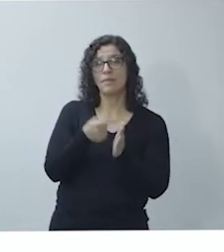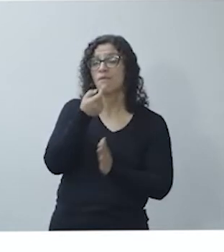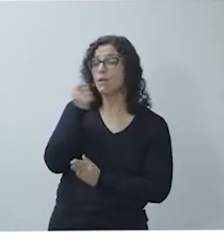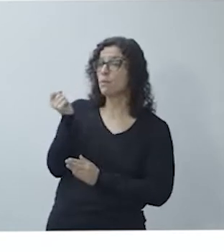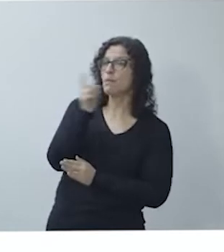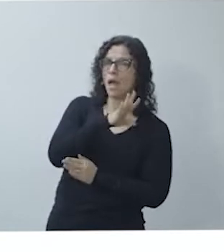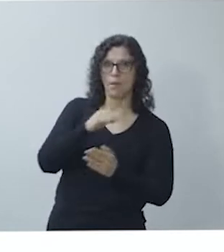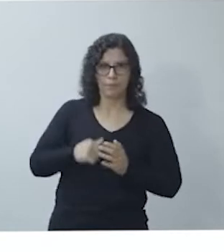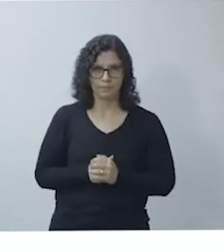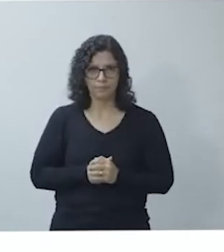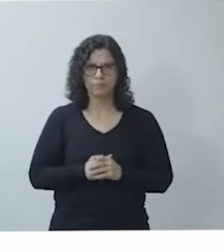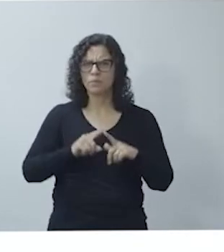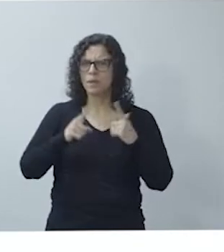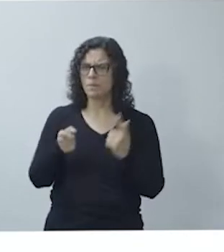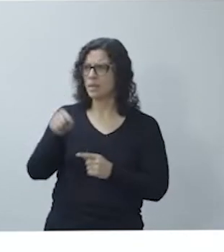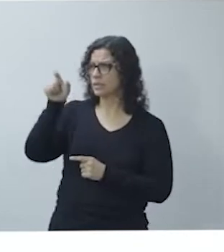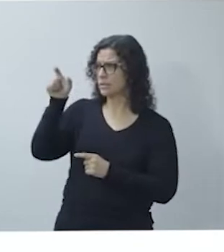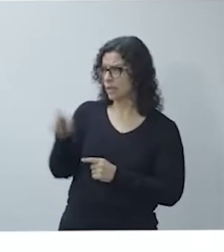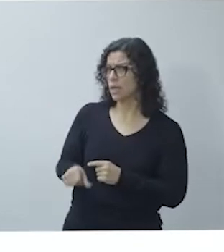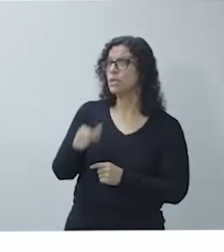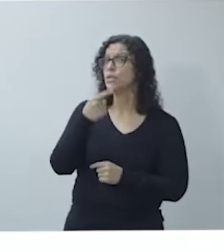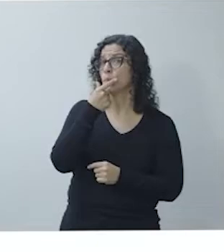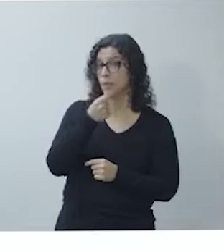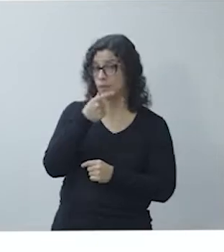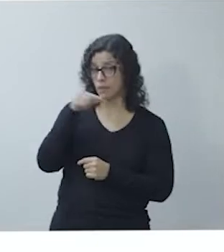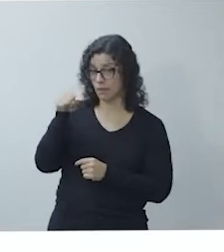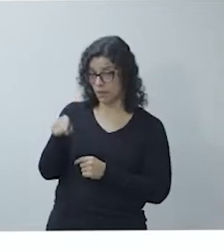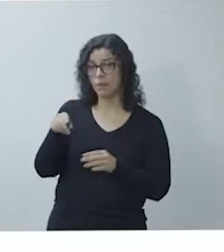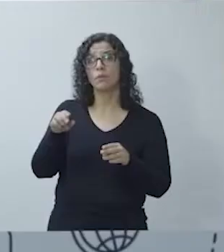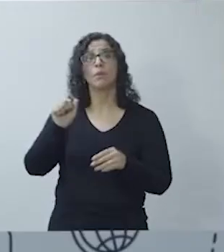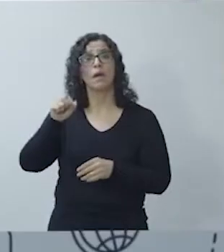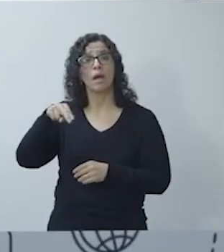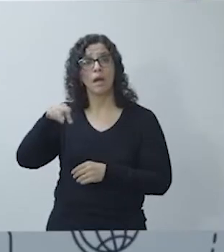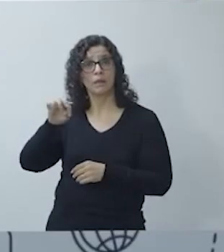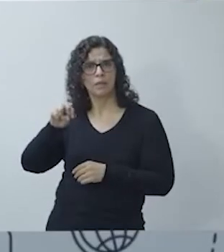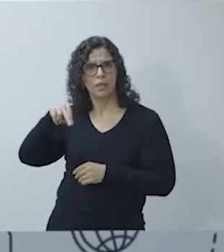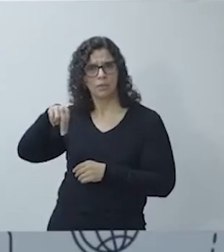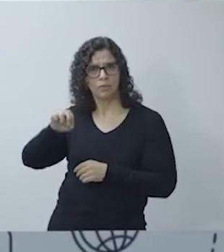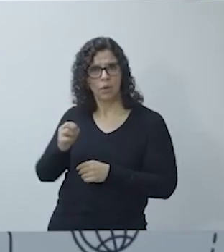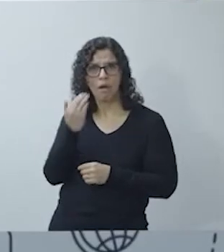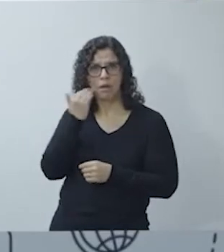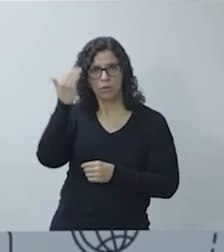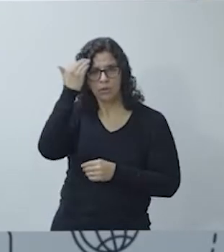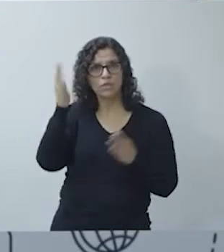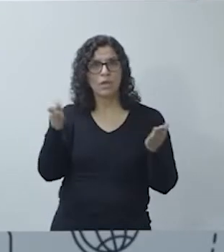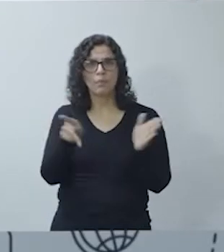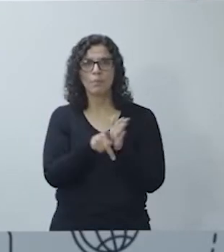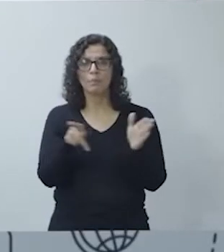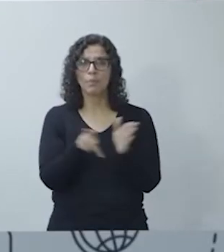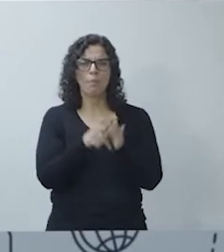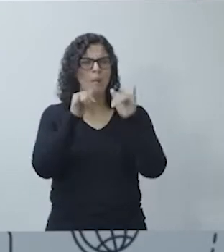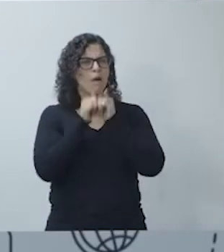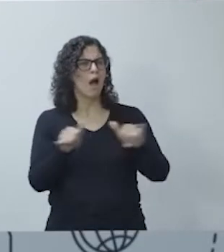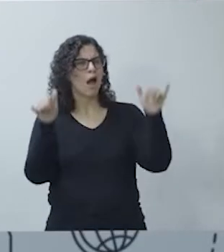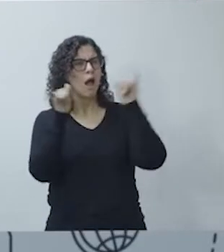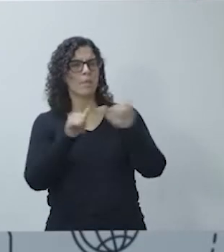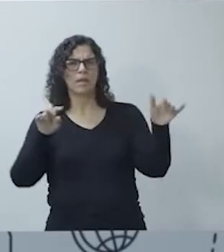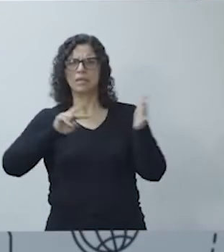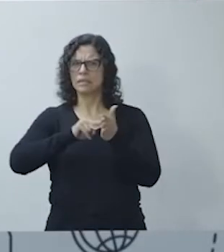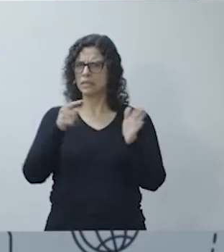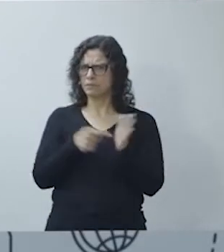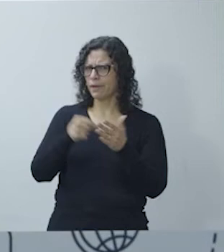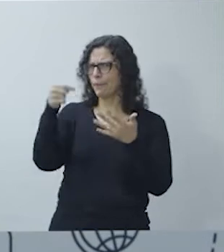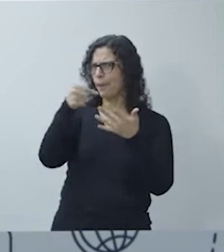mal. Rapaz, entretanto, Antenor tornou-se alarmante. Entre